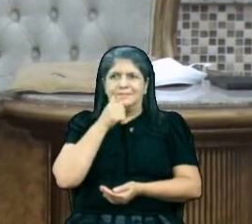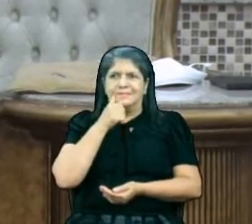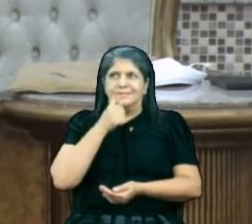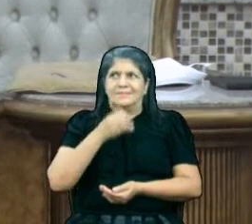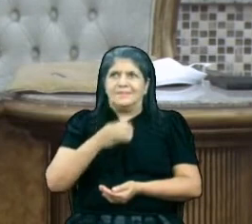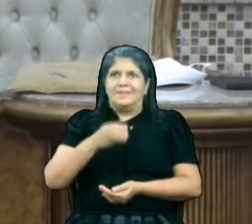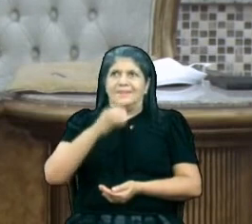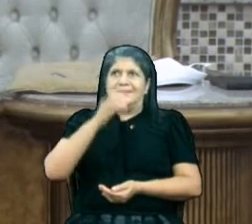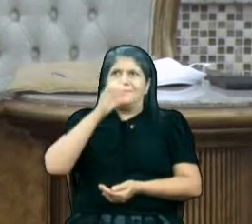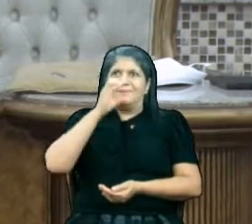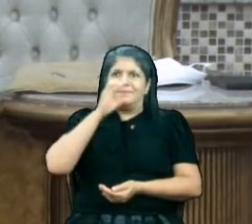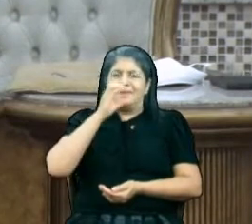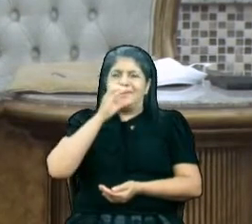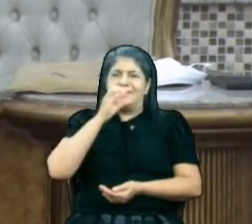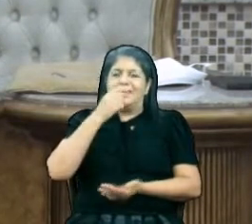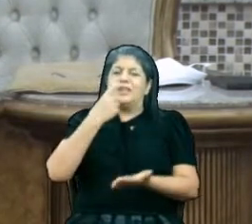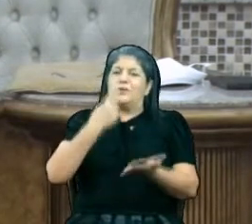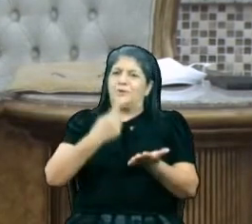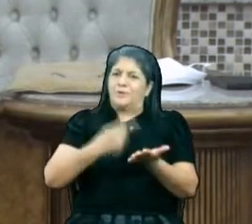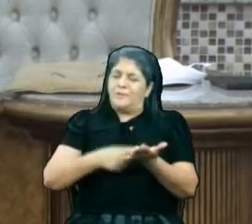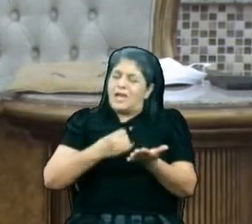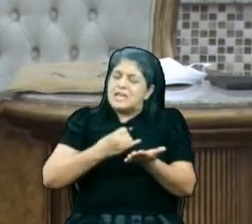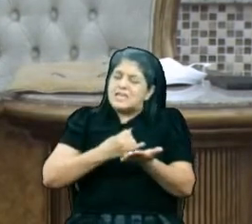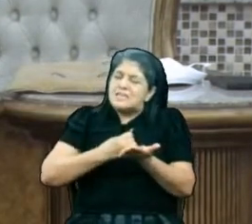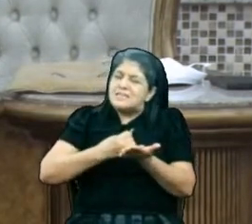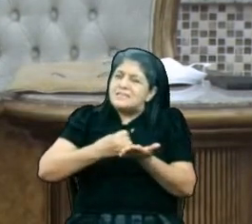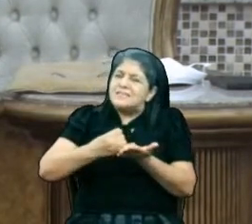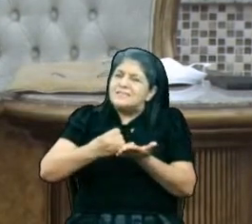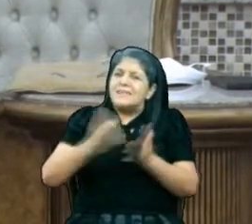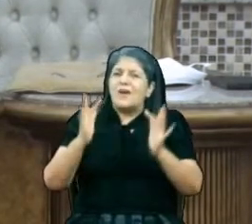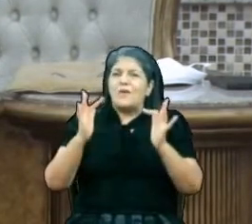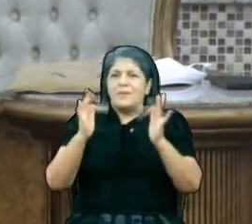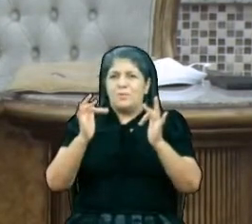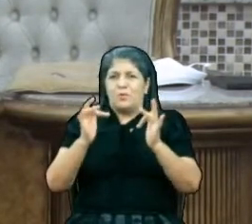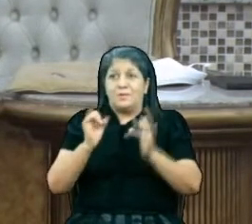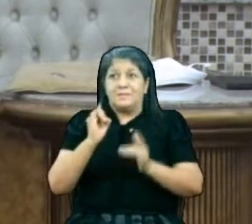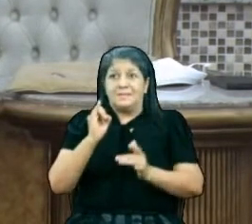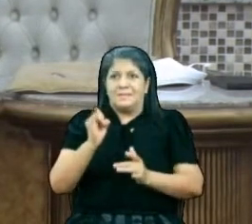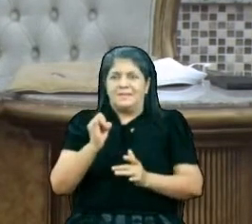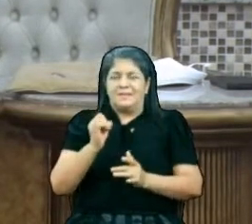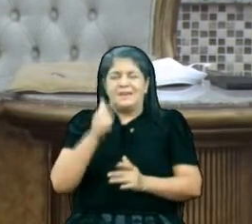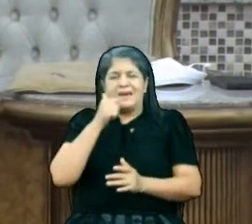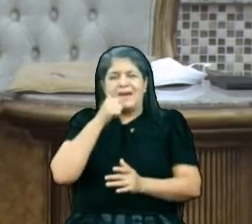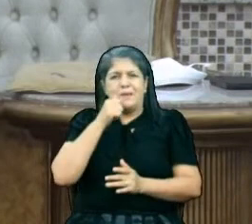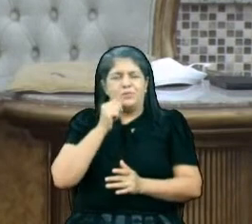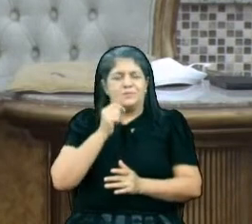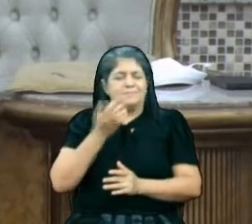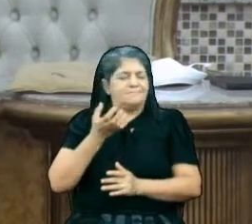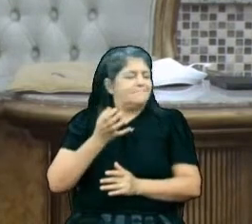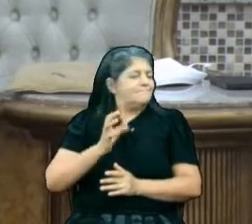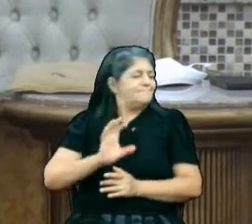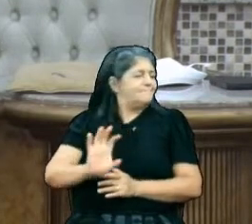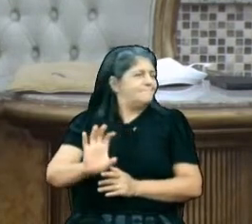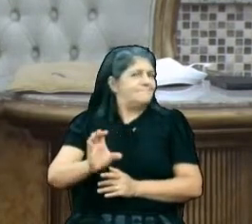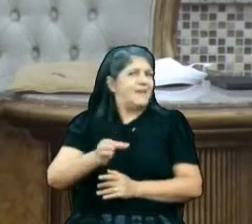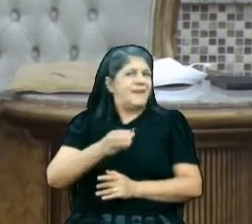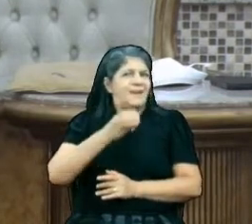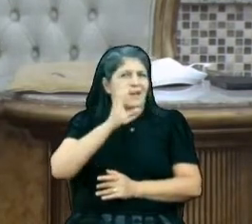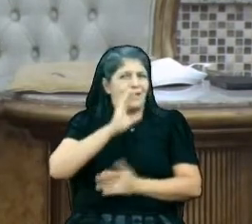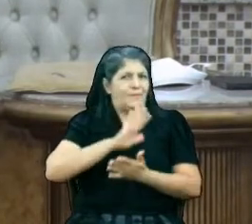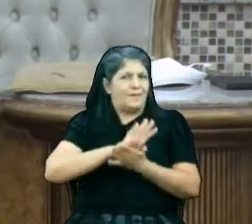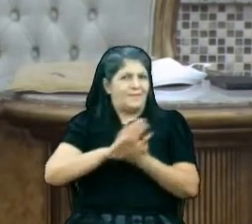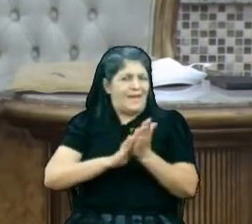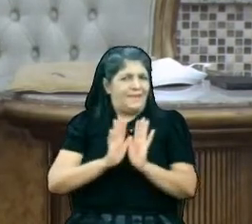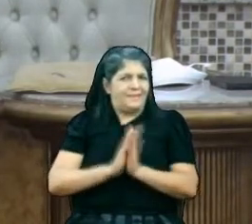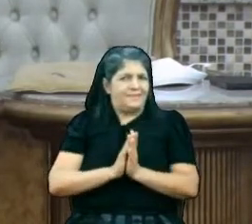aceitando ali iniciar um namoro com aquele rapaz e em então